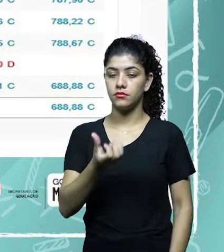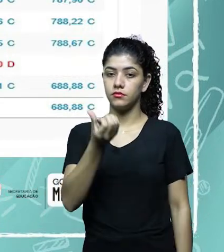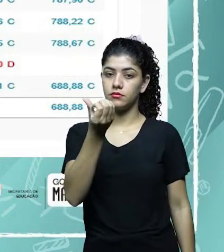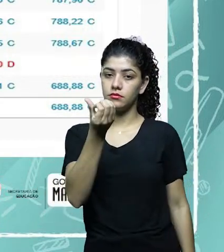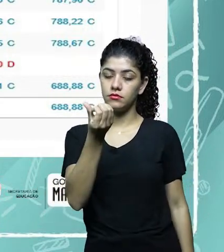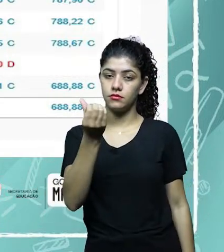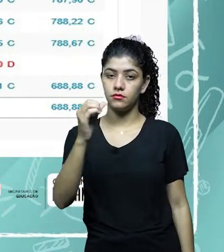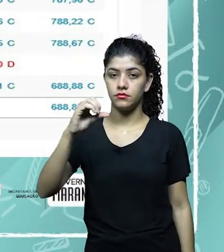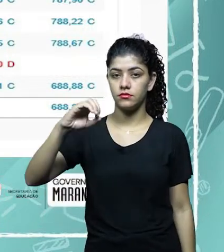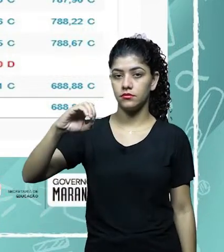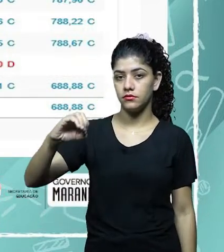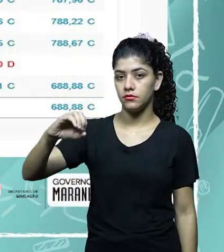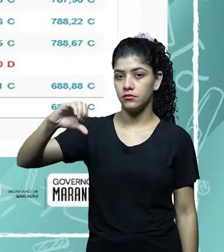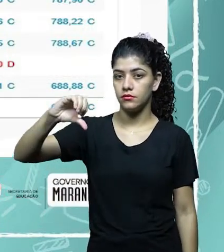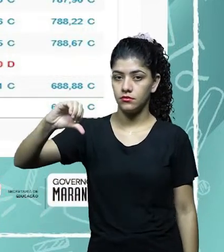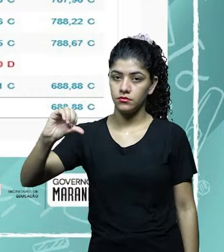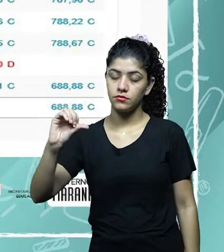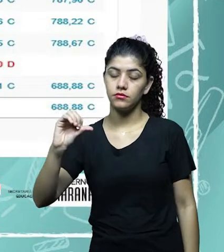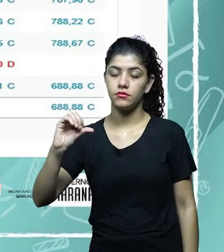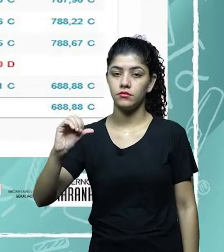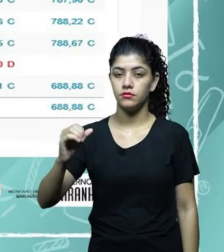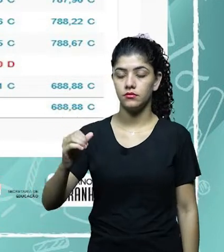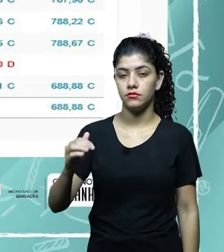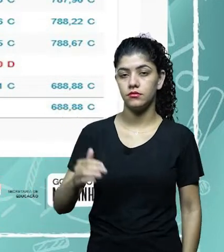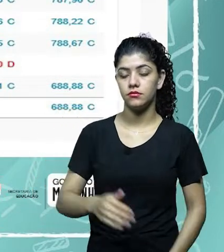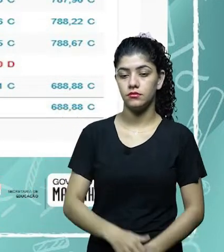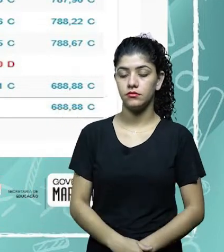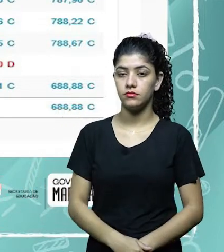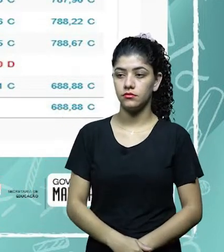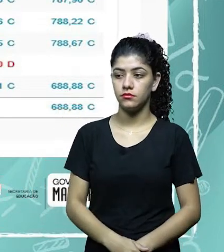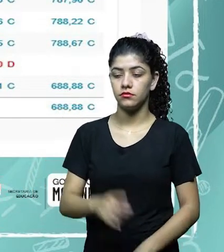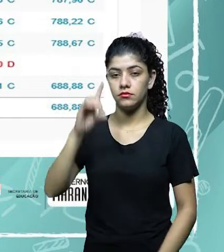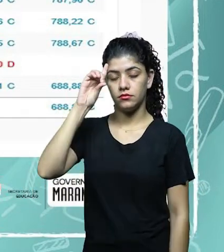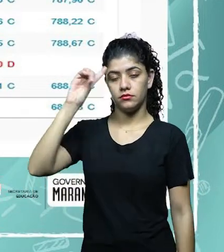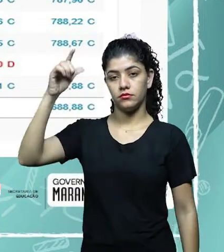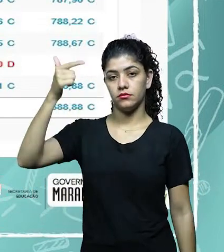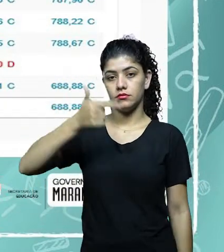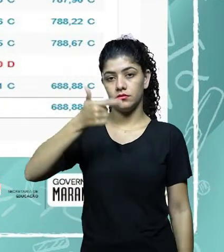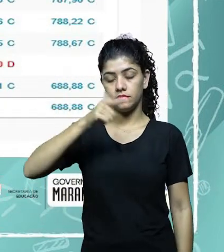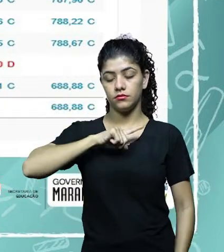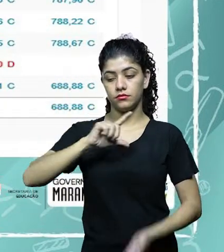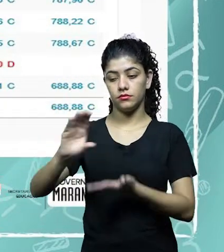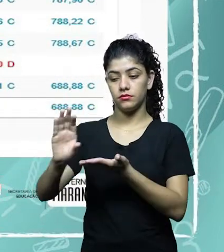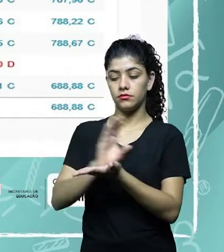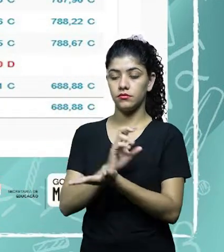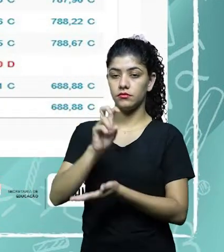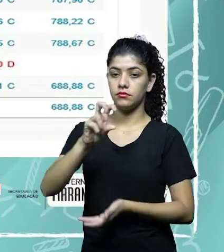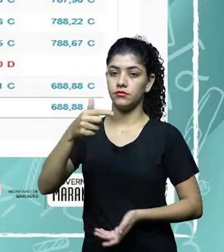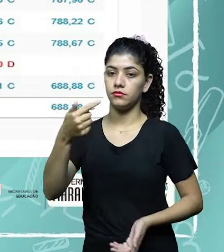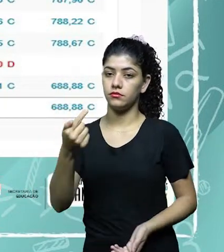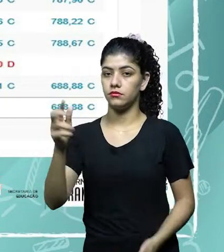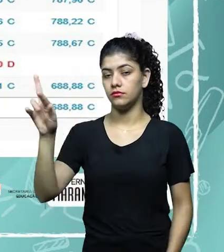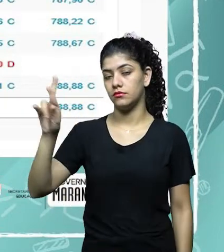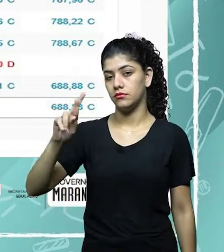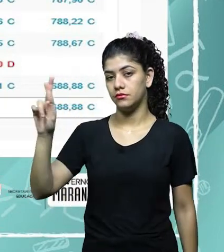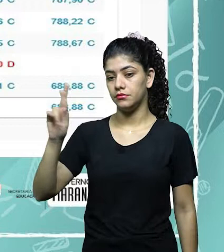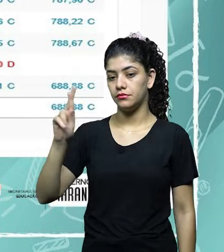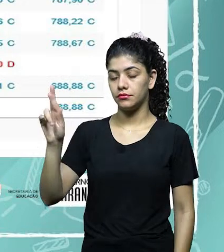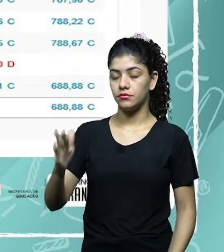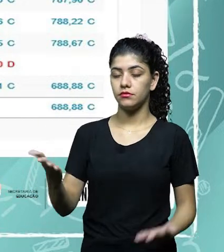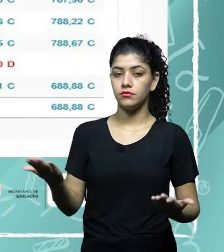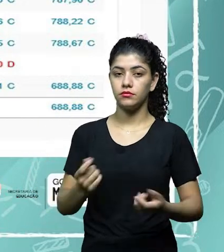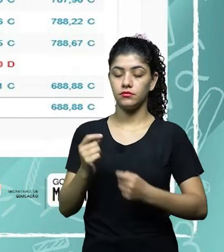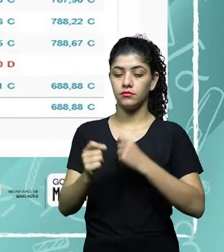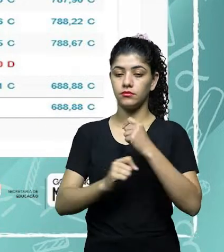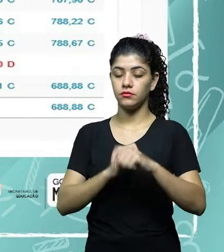era R$ 609,12. Se no dia 2/5 teve uma entrada de R$